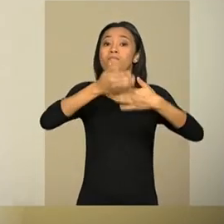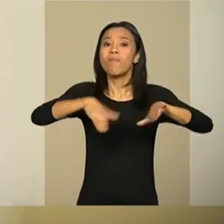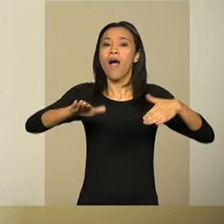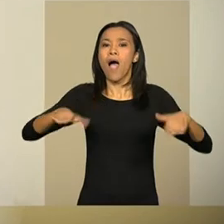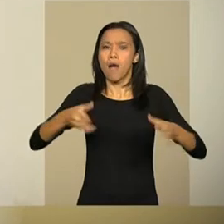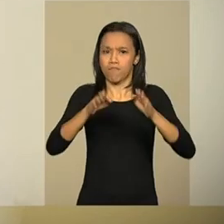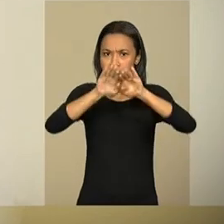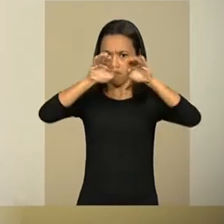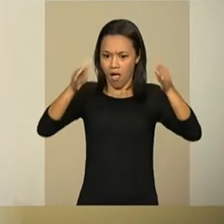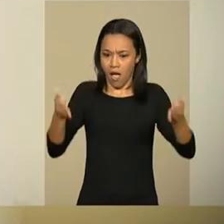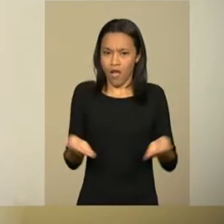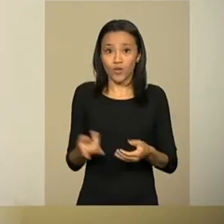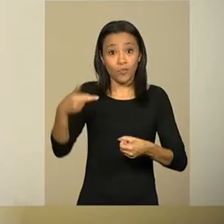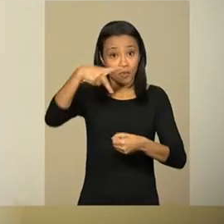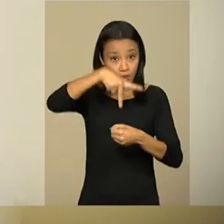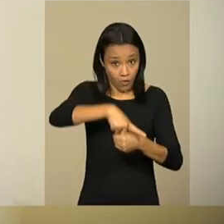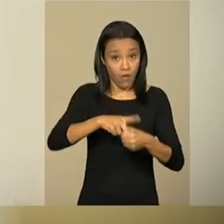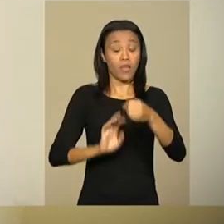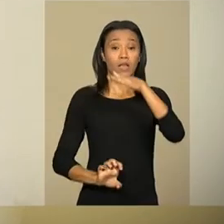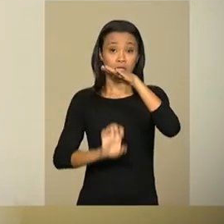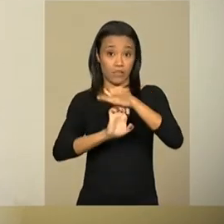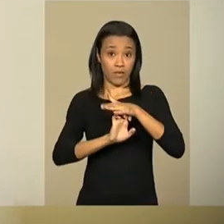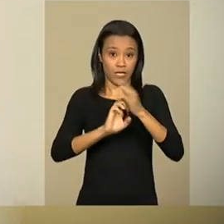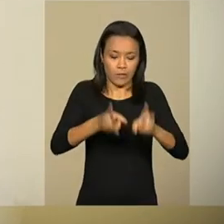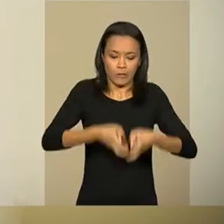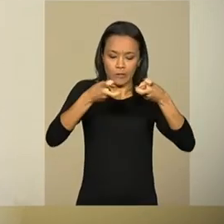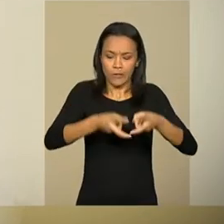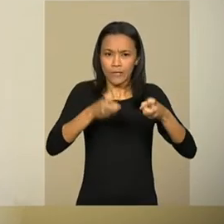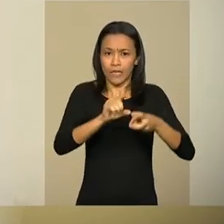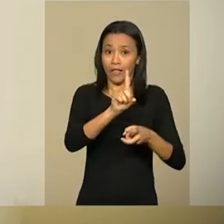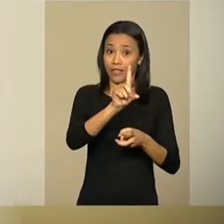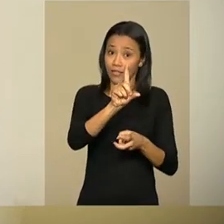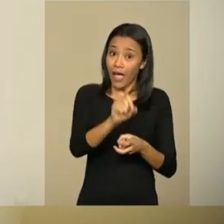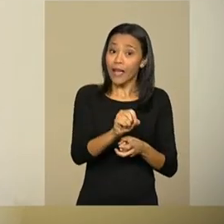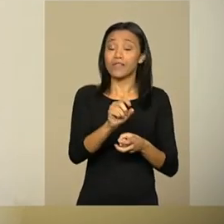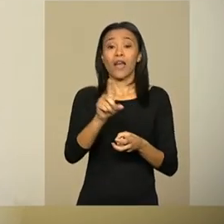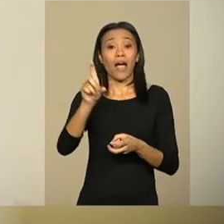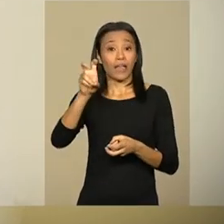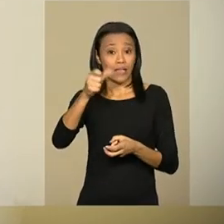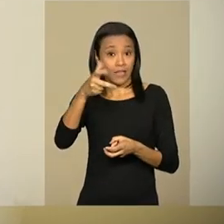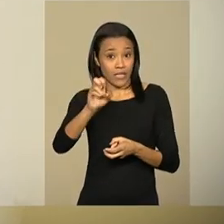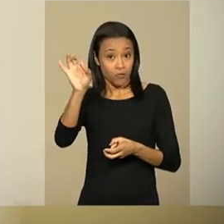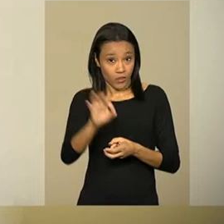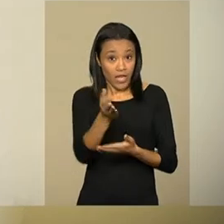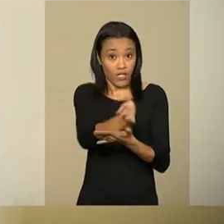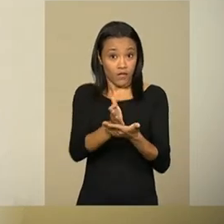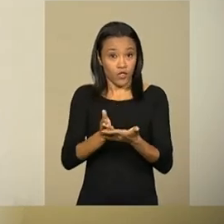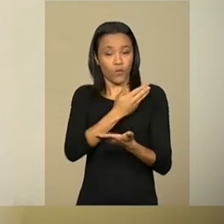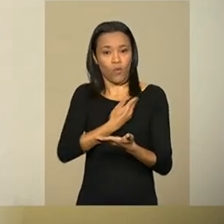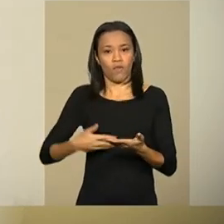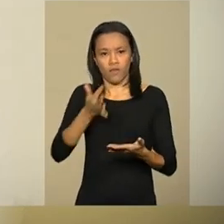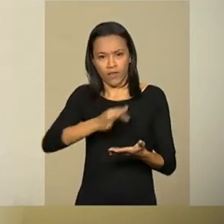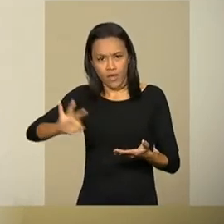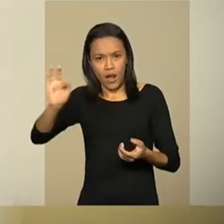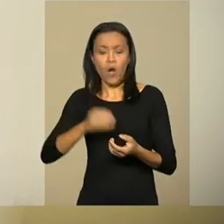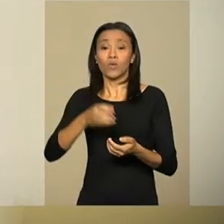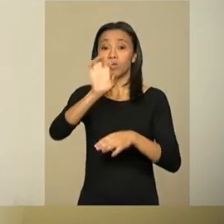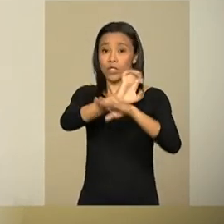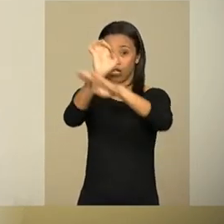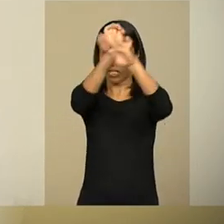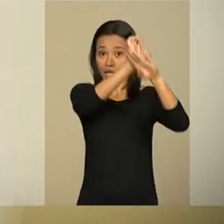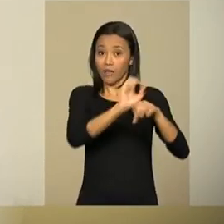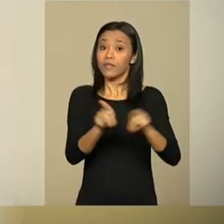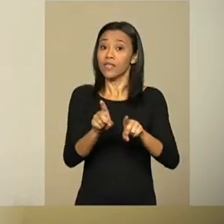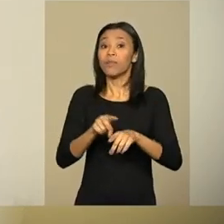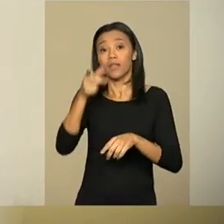barril de petróleo que as empresas tiram entre 10 a 15% São divididos entre o governo federal os estados e